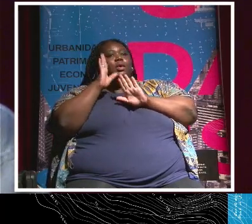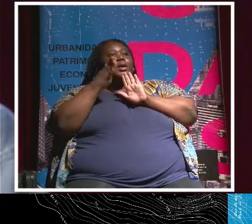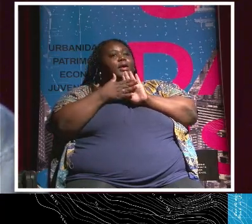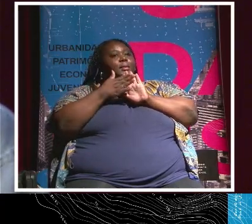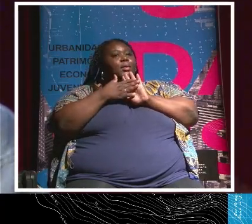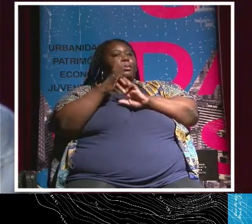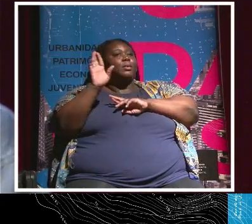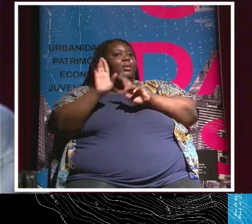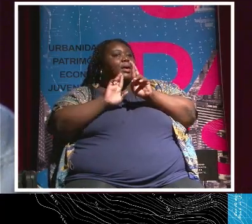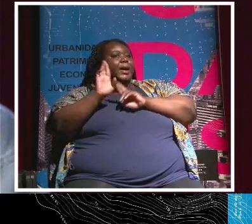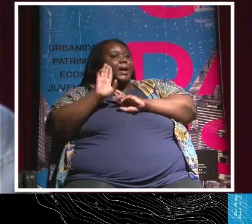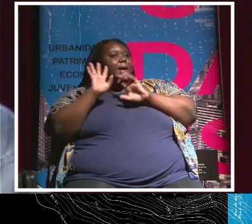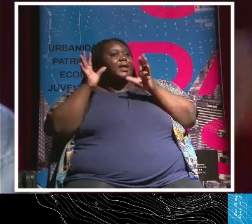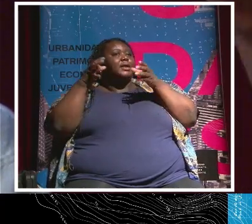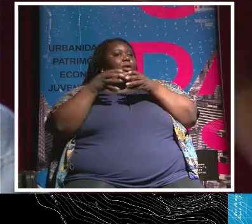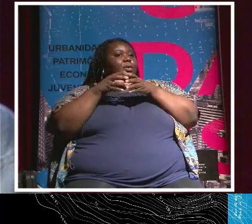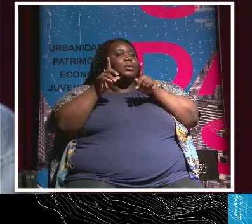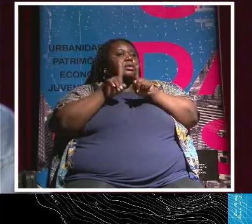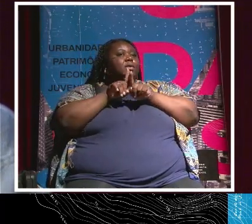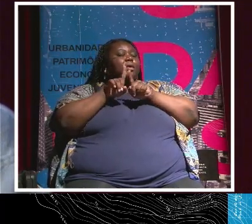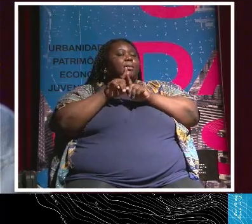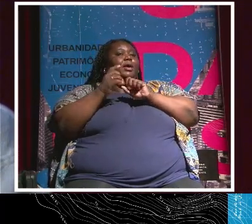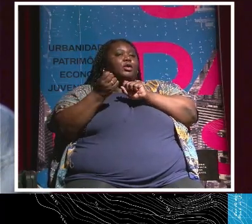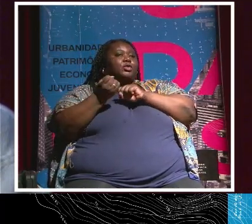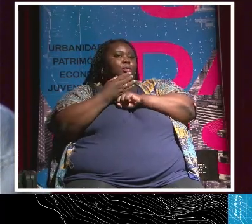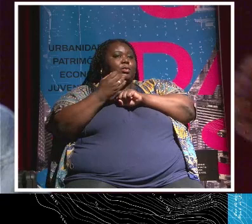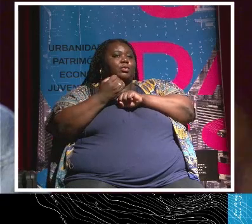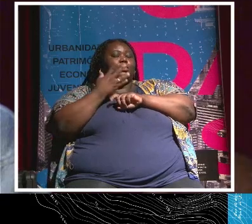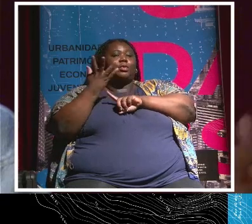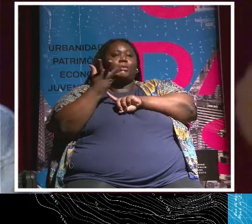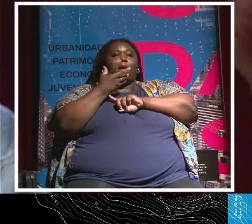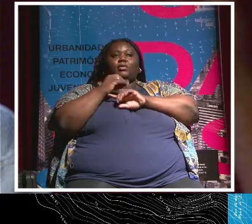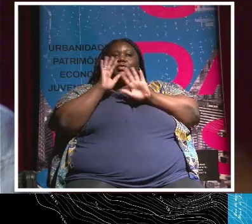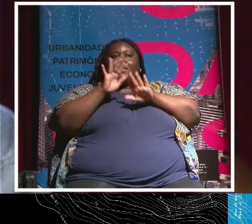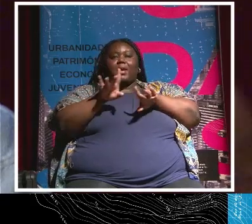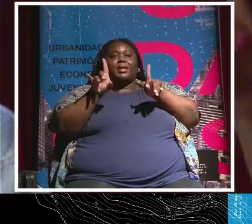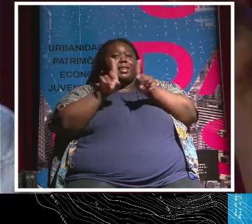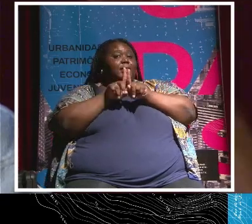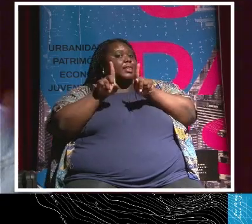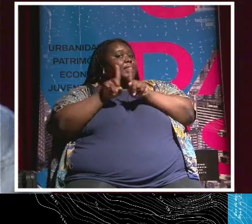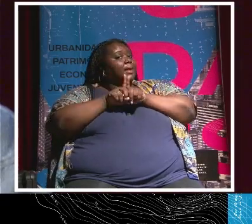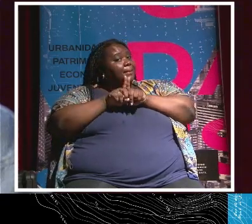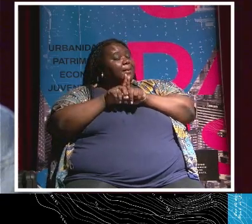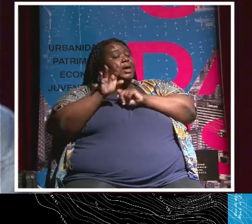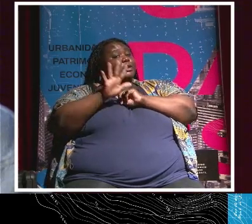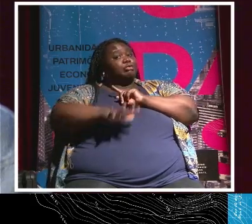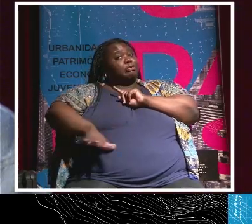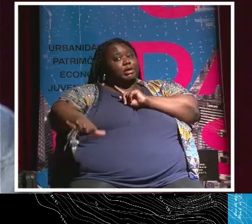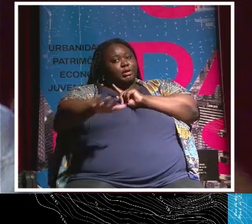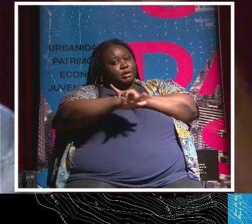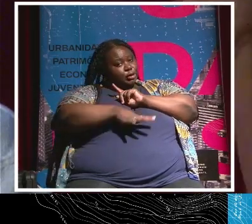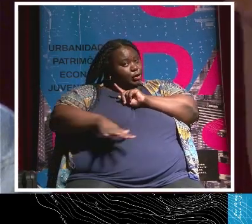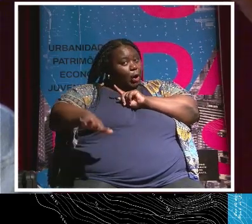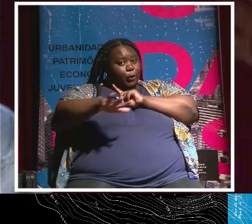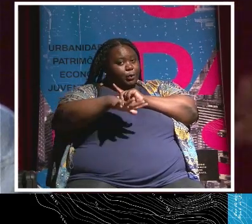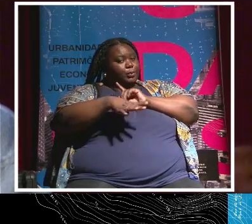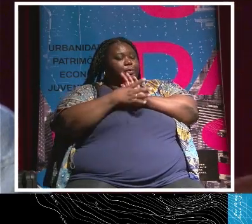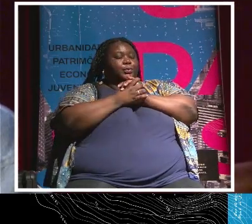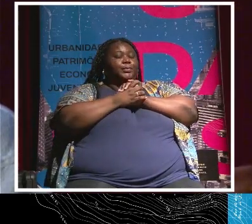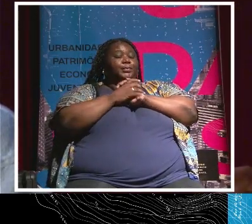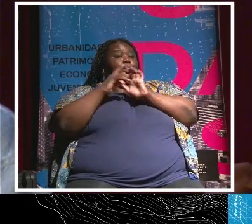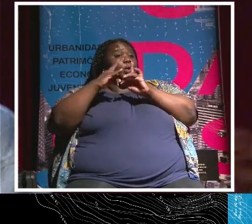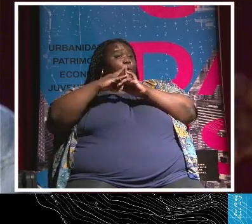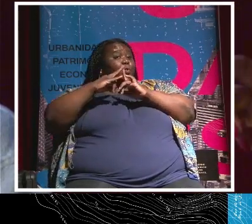coletivas também de produção, através da arte, mas também através dos territórios. O